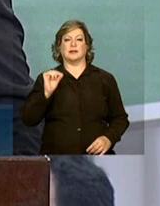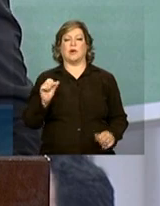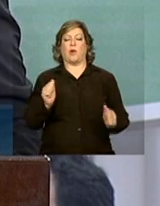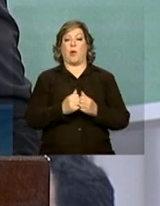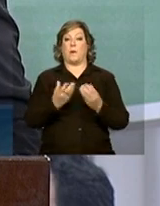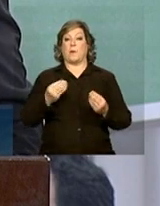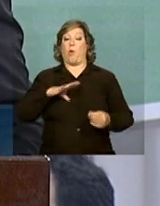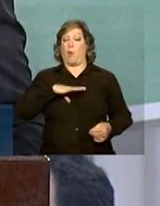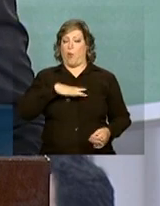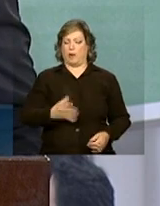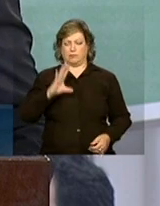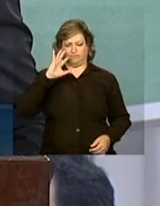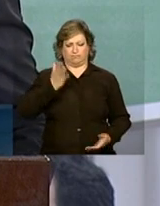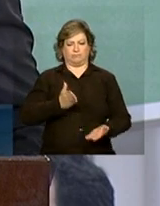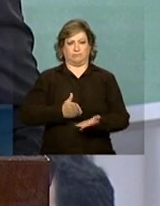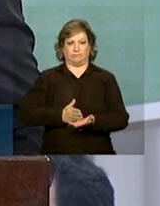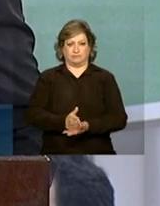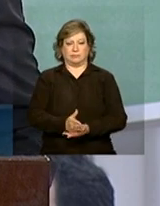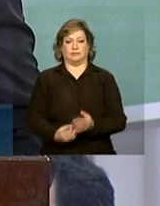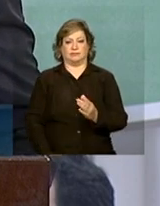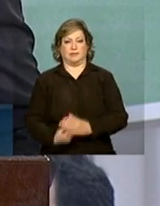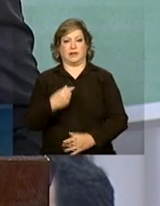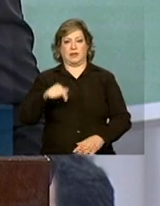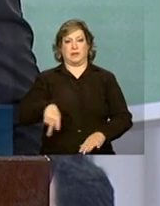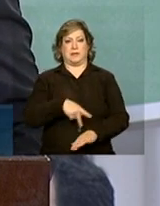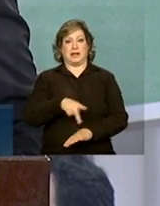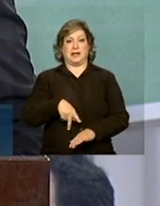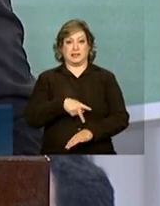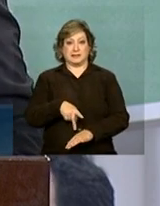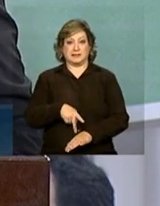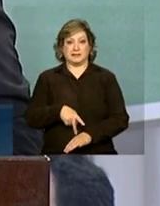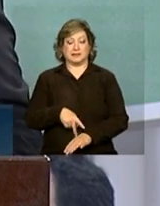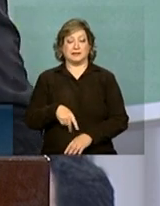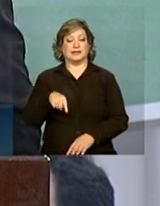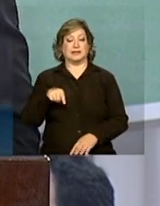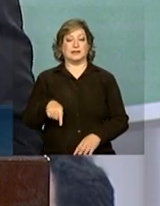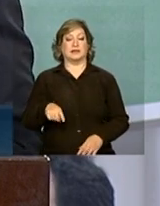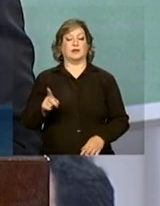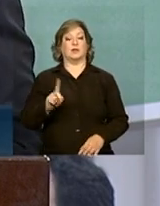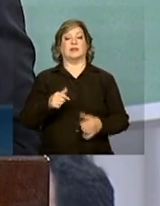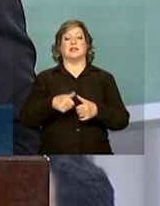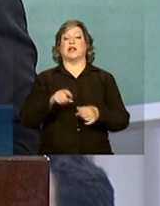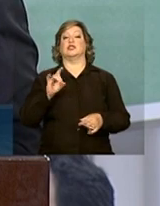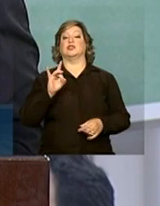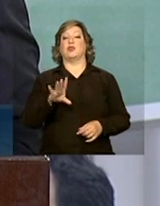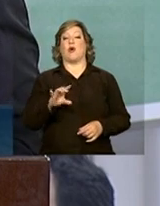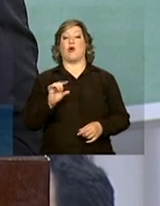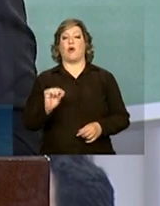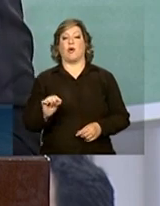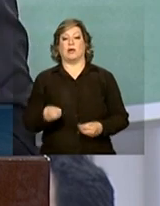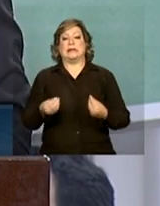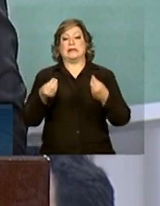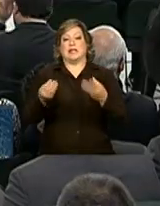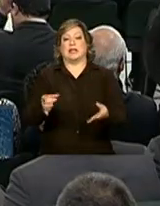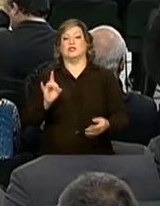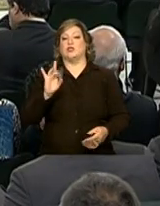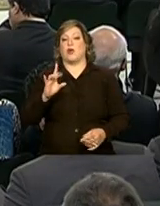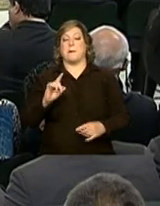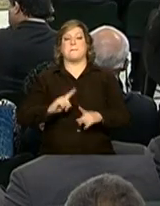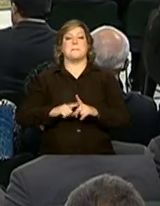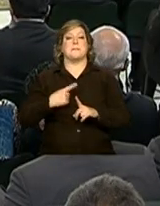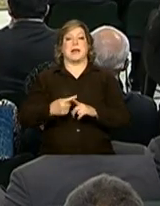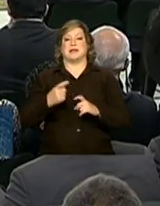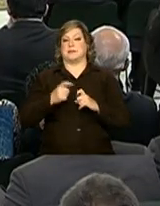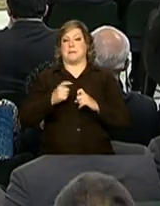muita coragem e determinação, implantou no país, não está só levando mais médicos ou levando mais